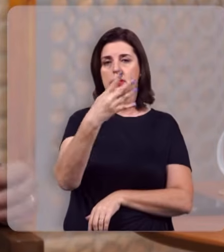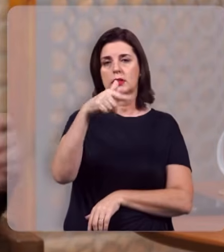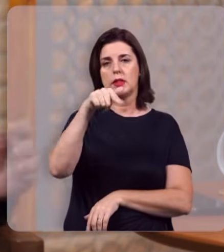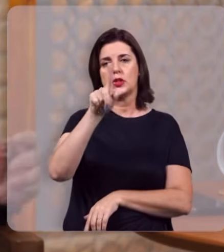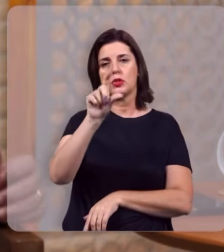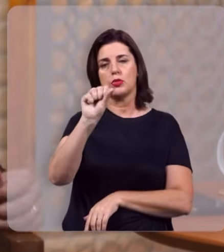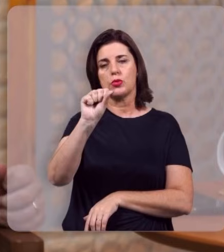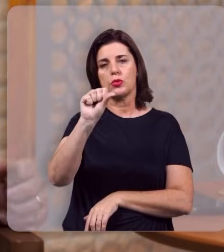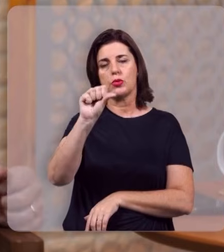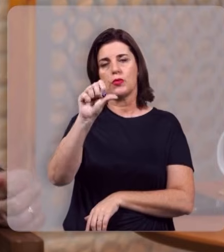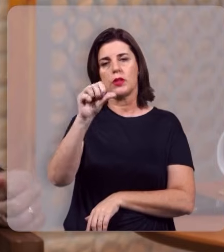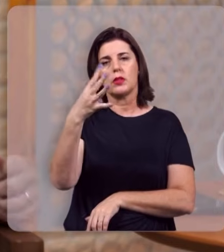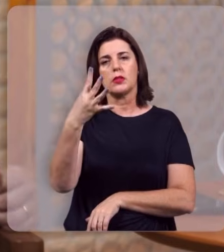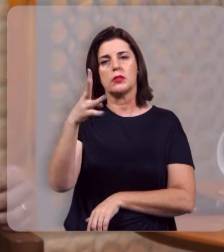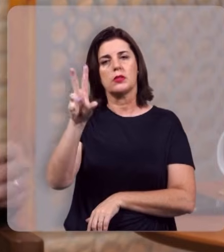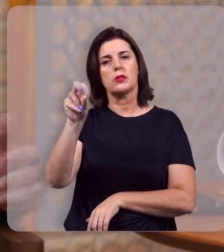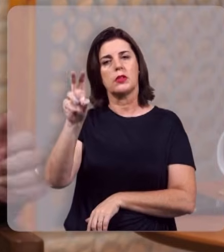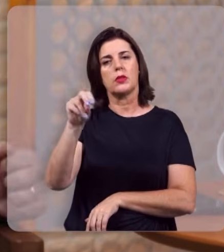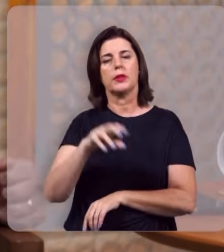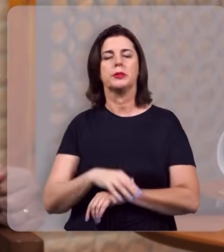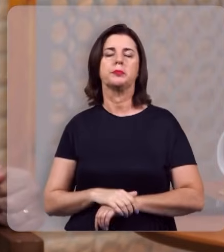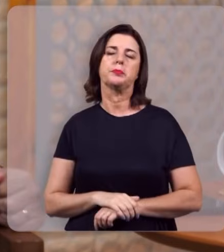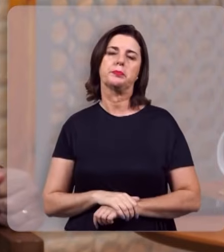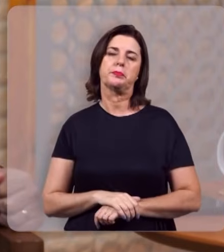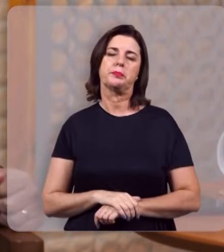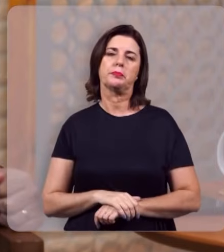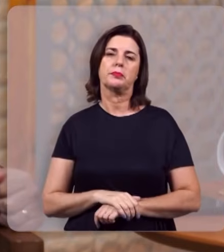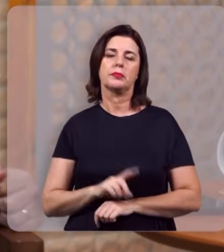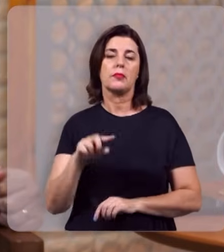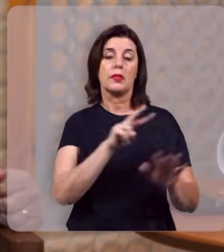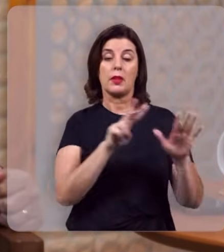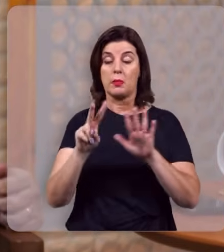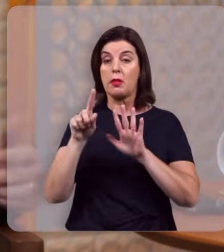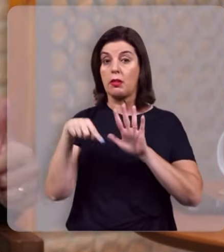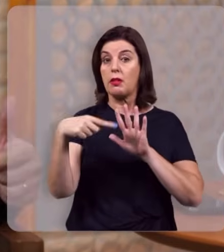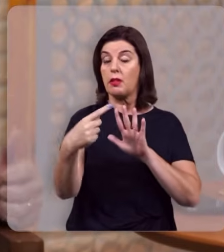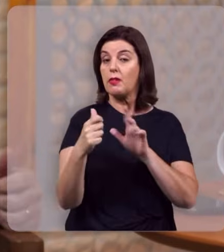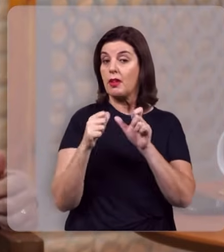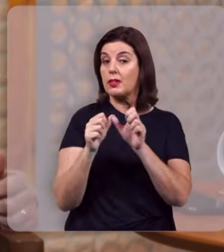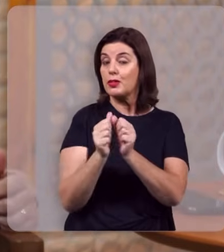área é o 11 947 18 94